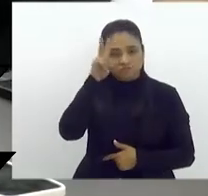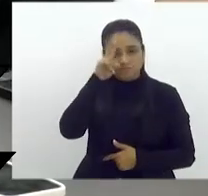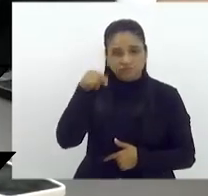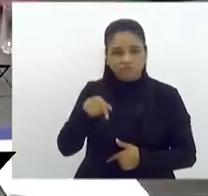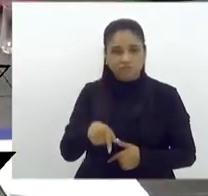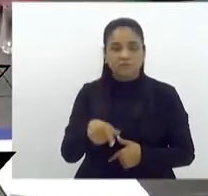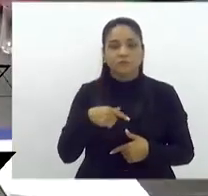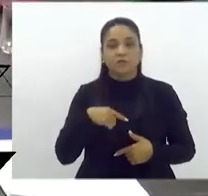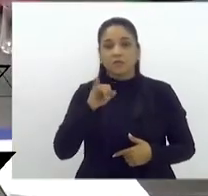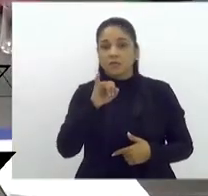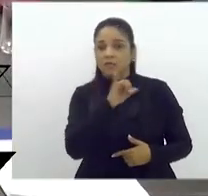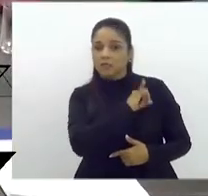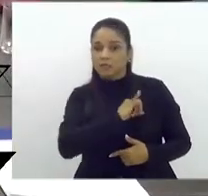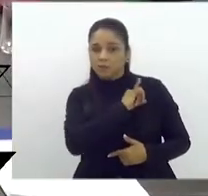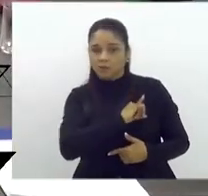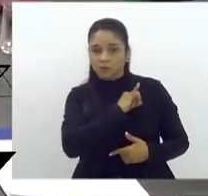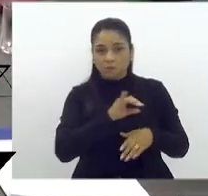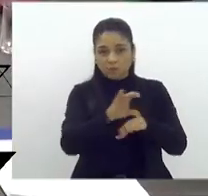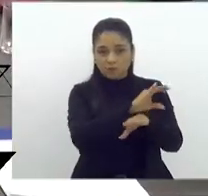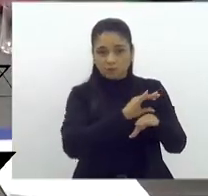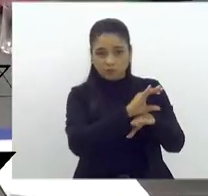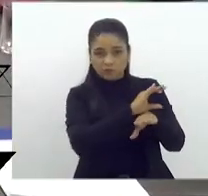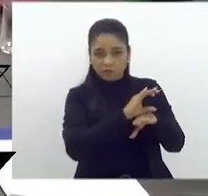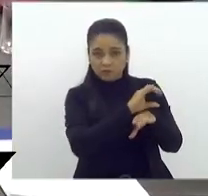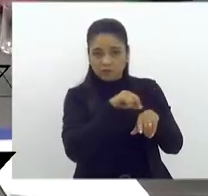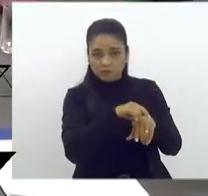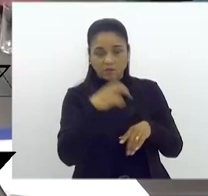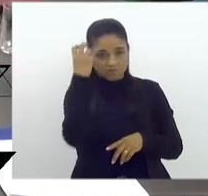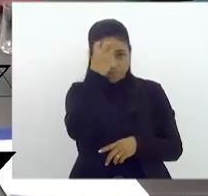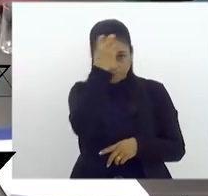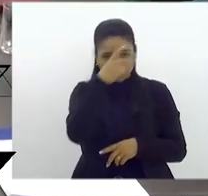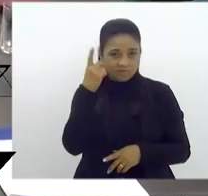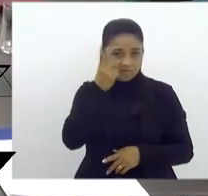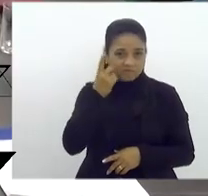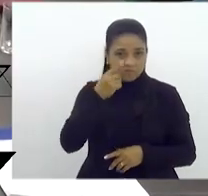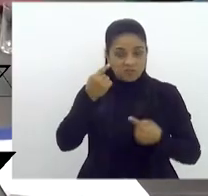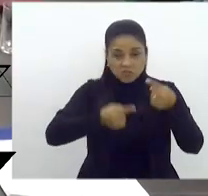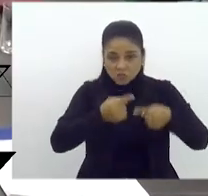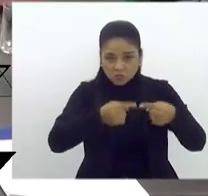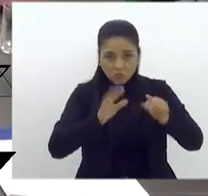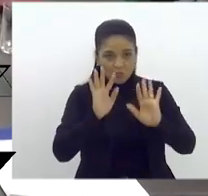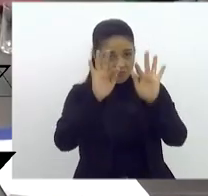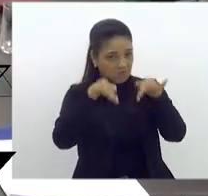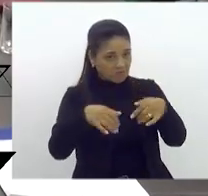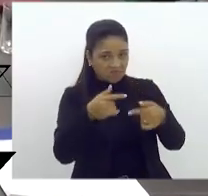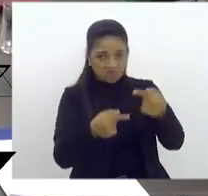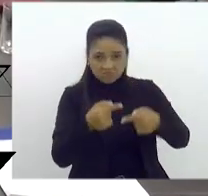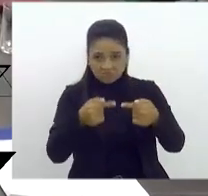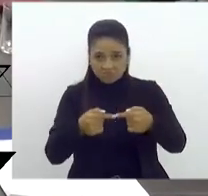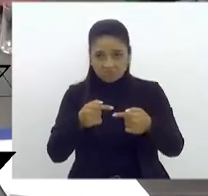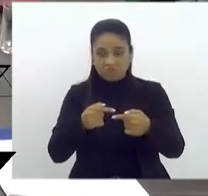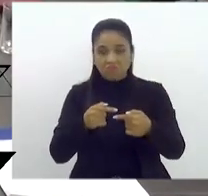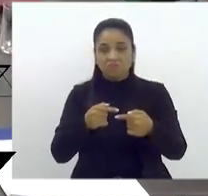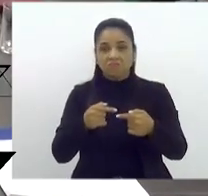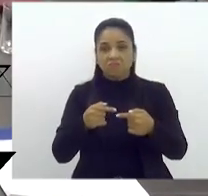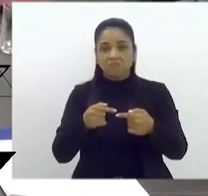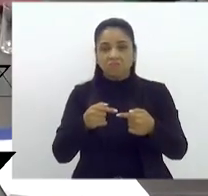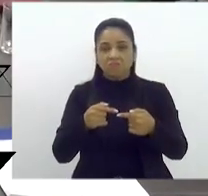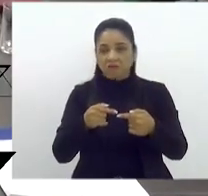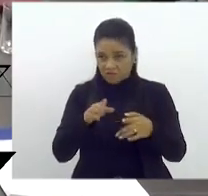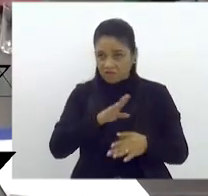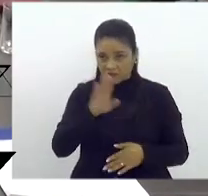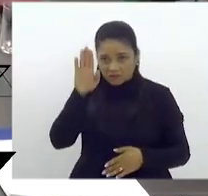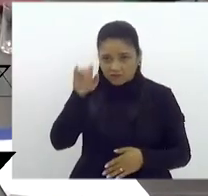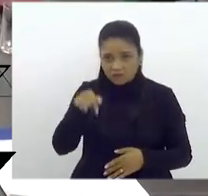Verônica Lima. Pela constitucionalidade, presidente. Em discussão, não havendo quem queira discutir, encerrado. Vai discutir, deputado Fred?